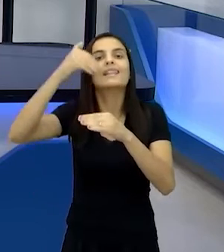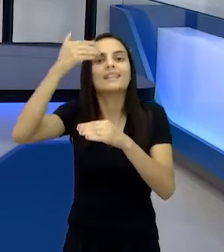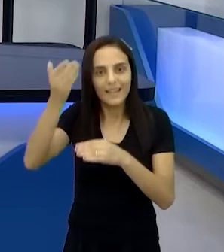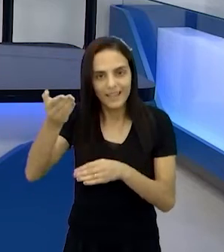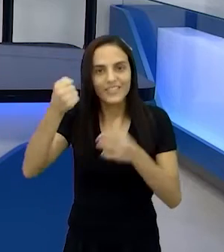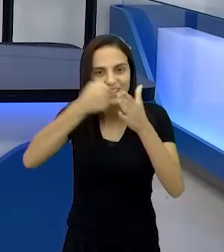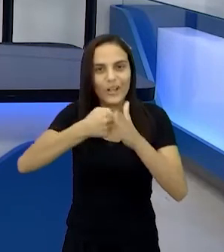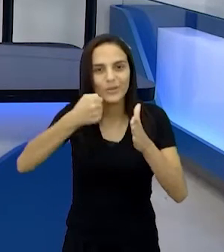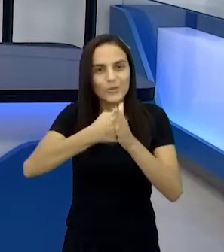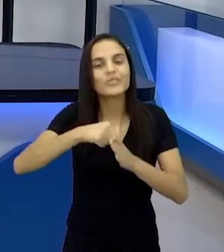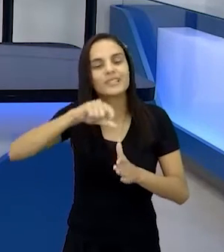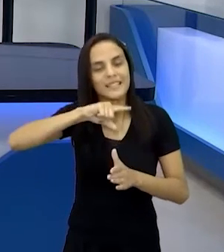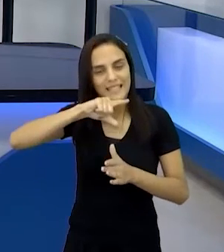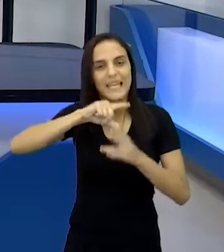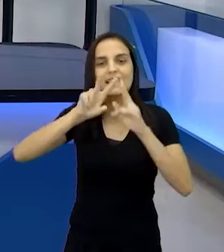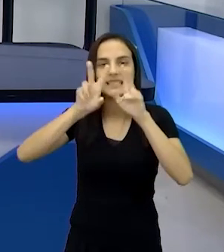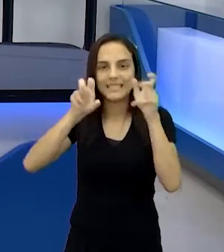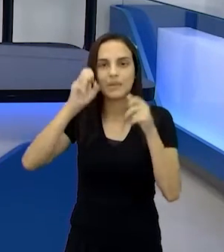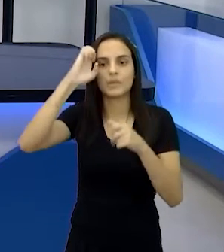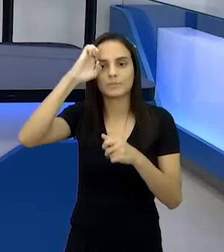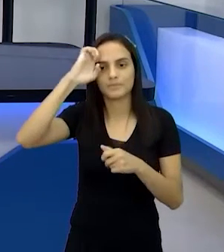questões filosóficas,